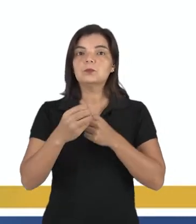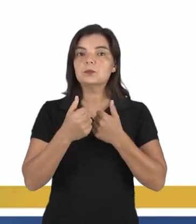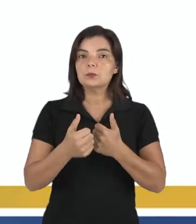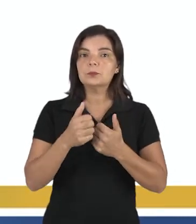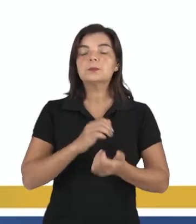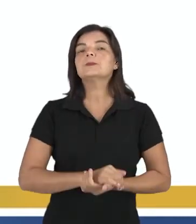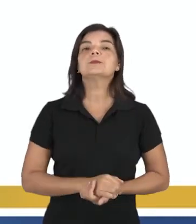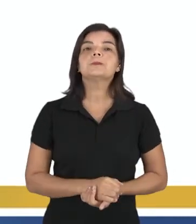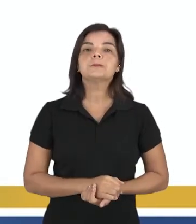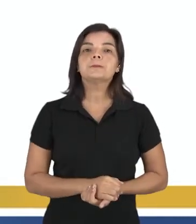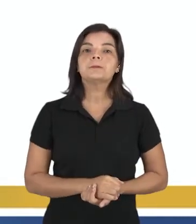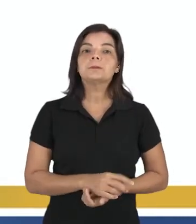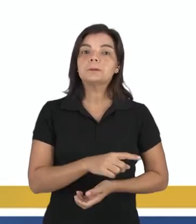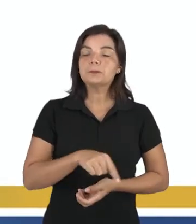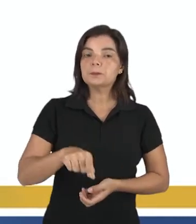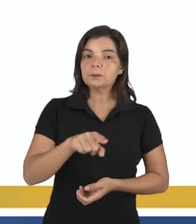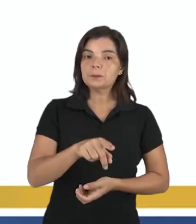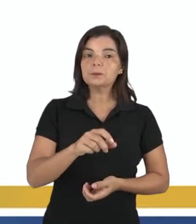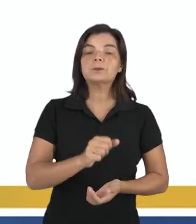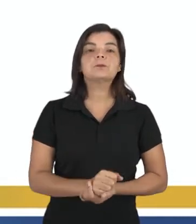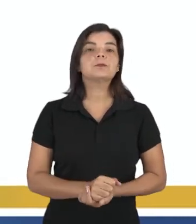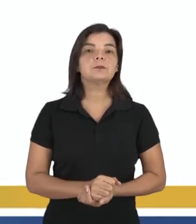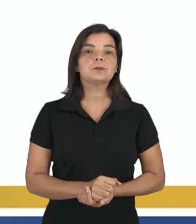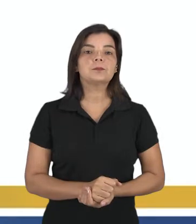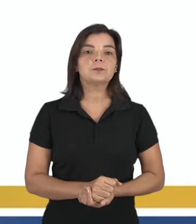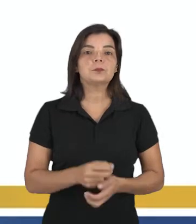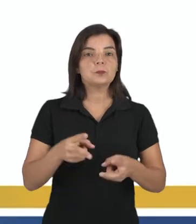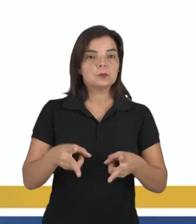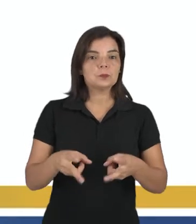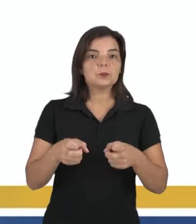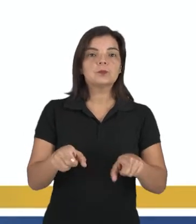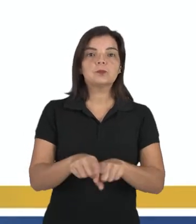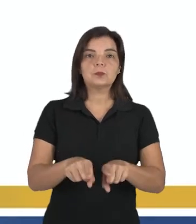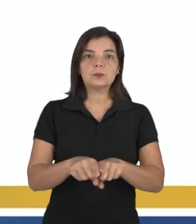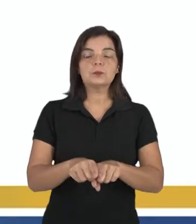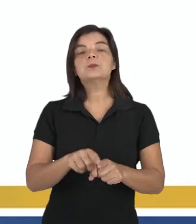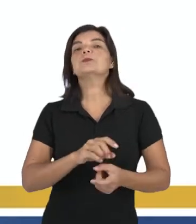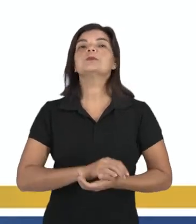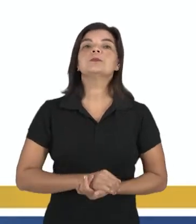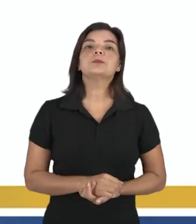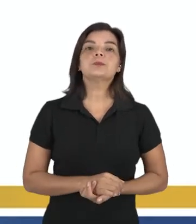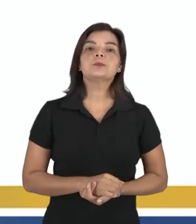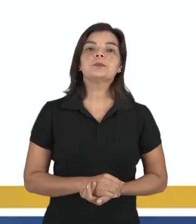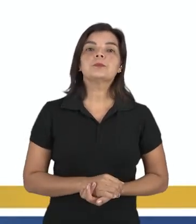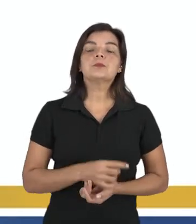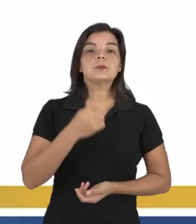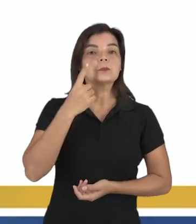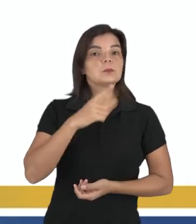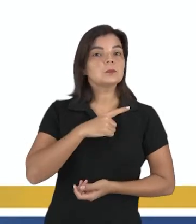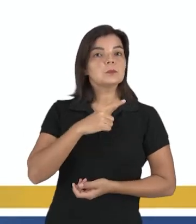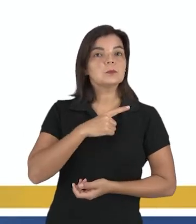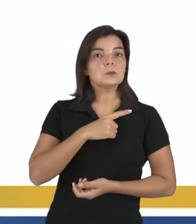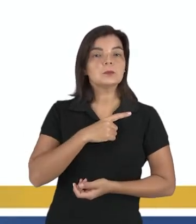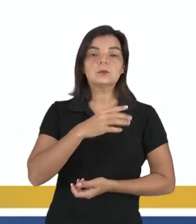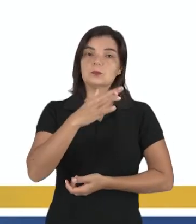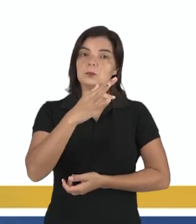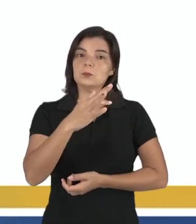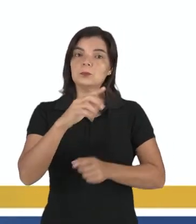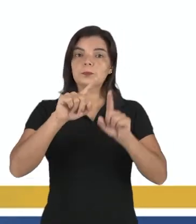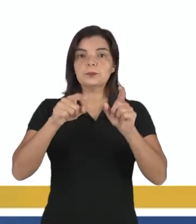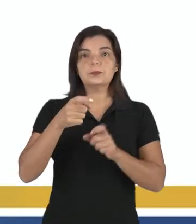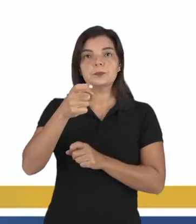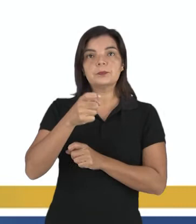bem? Então, quando vocês percebem aí na situação, nós temos uma f de